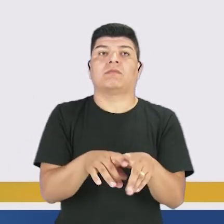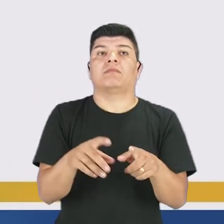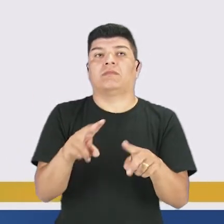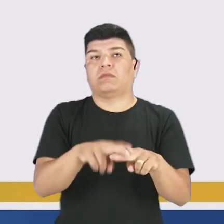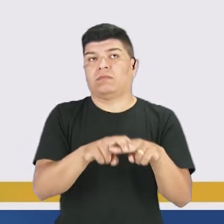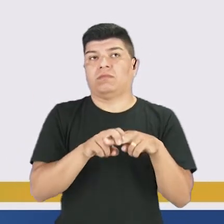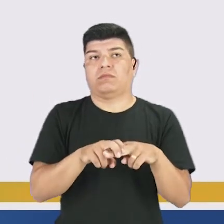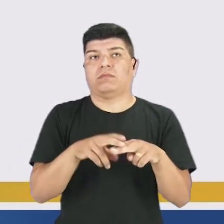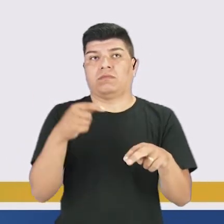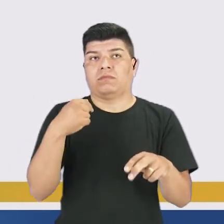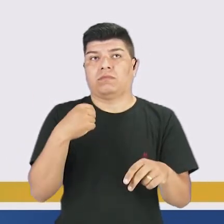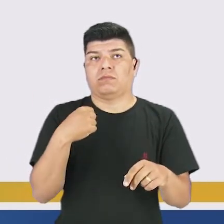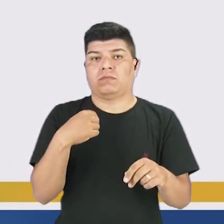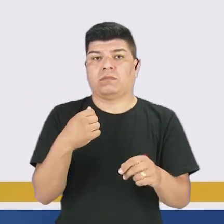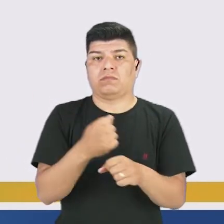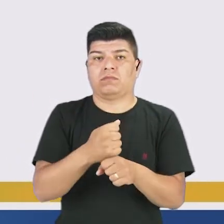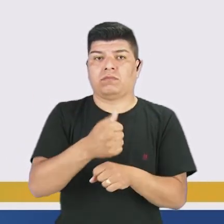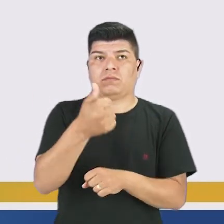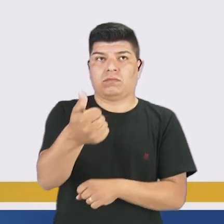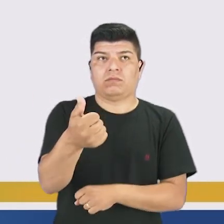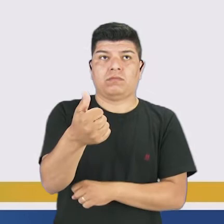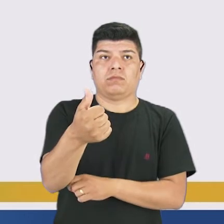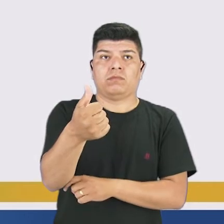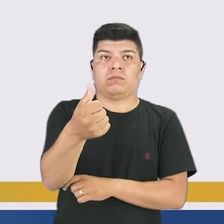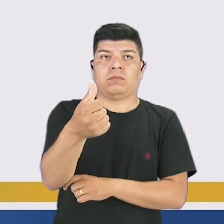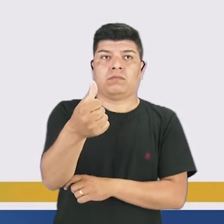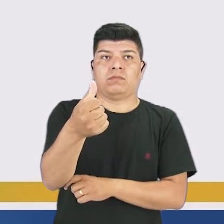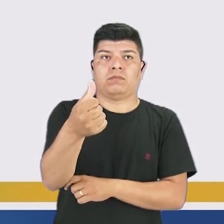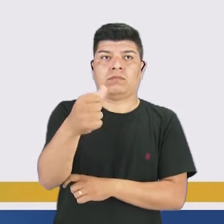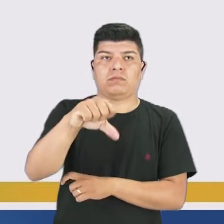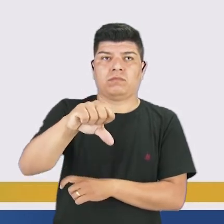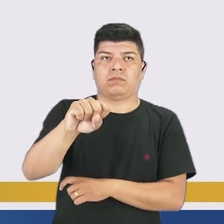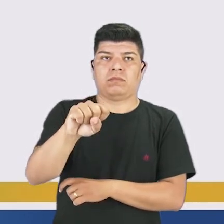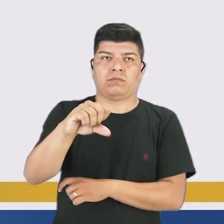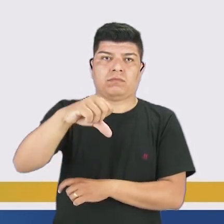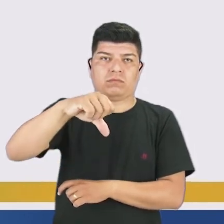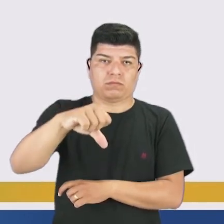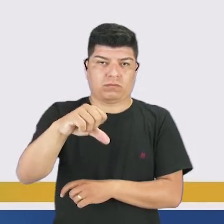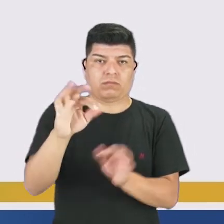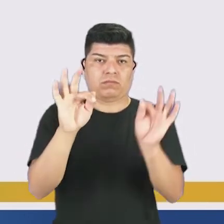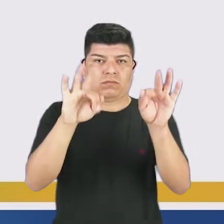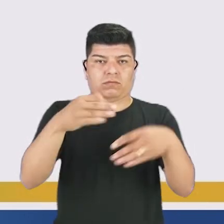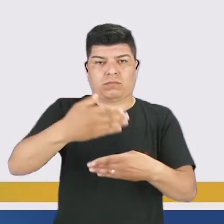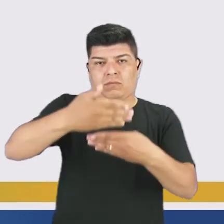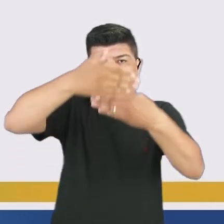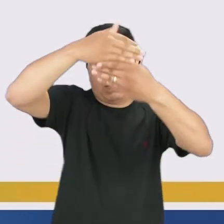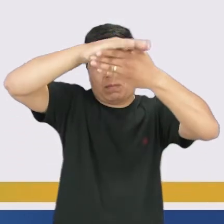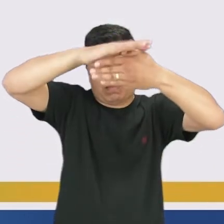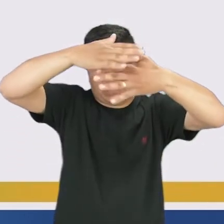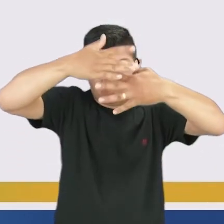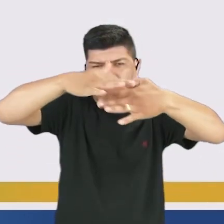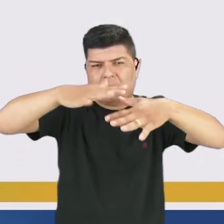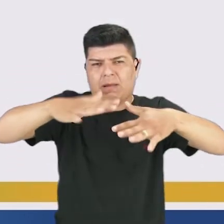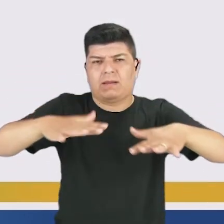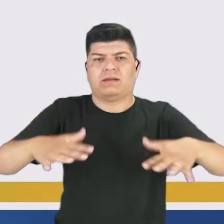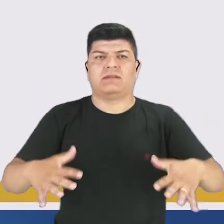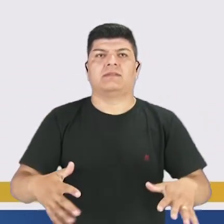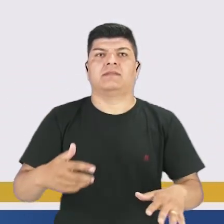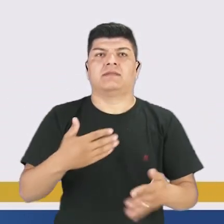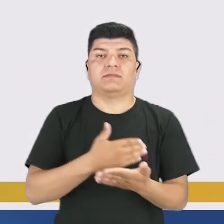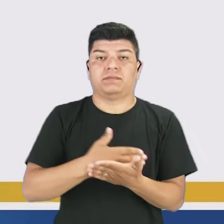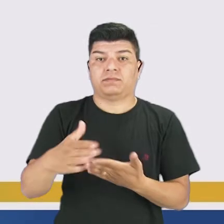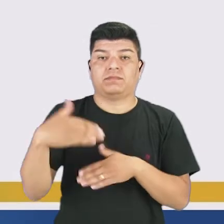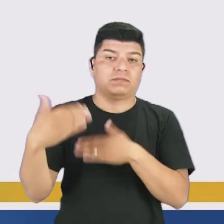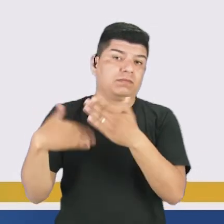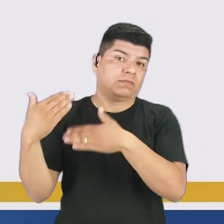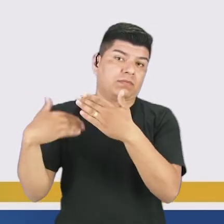Então, em 1989, com a derrubada do Muro de Berlim, então, pelo menos começou o processo também